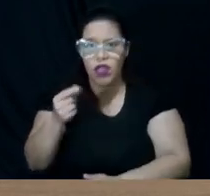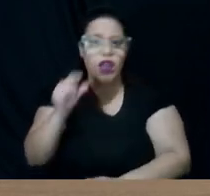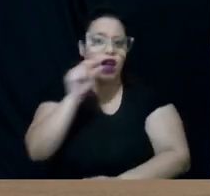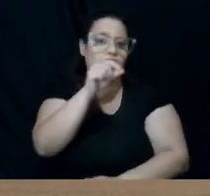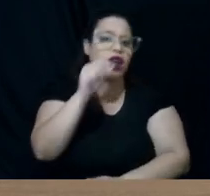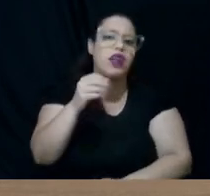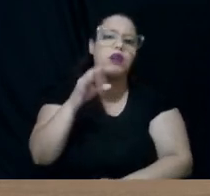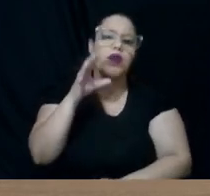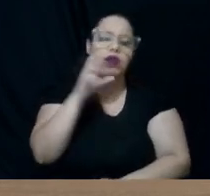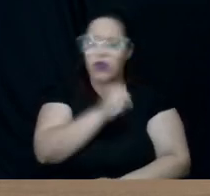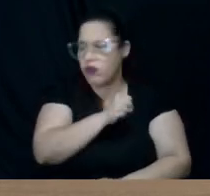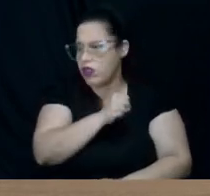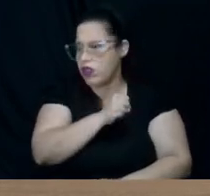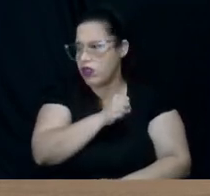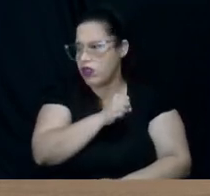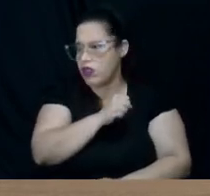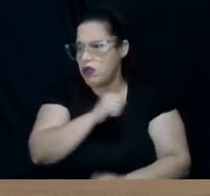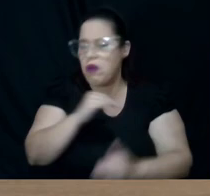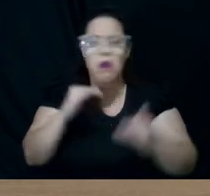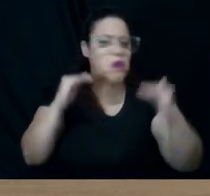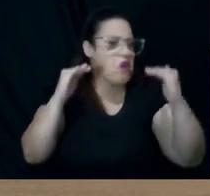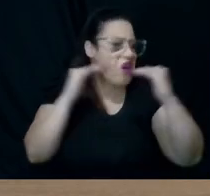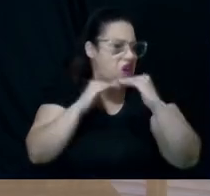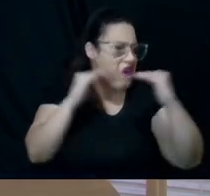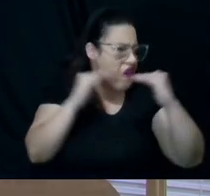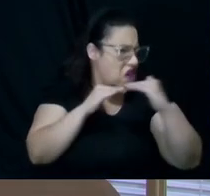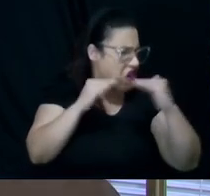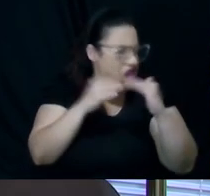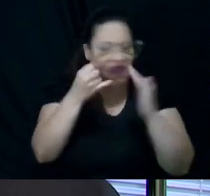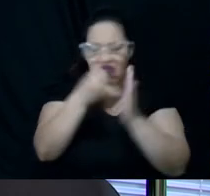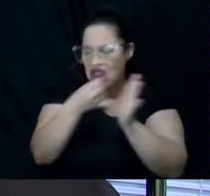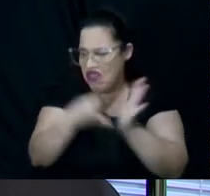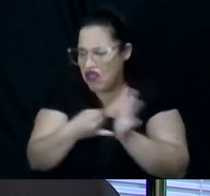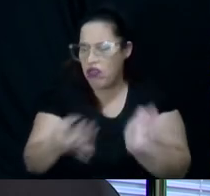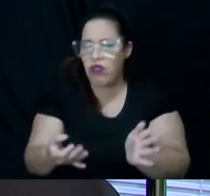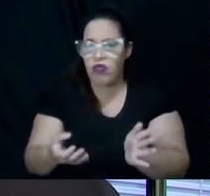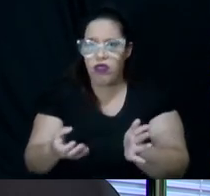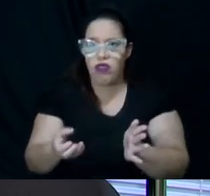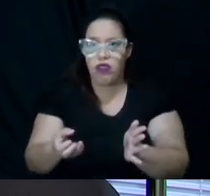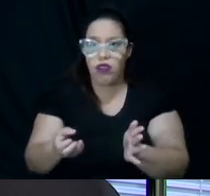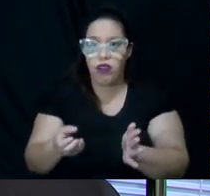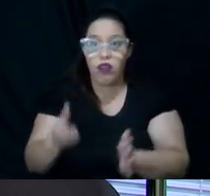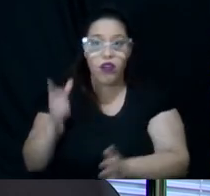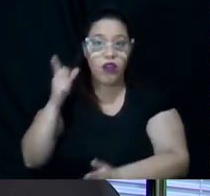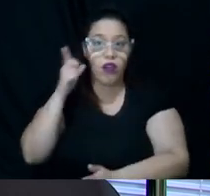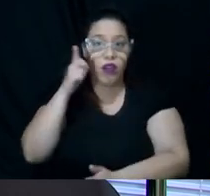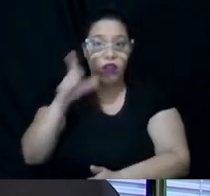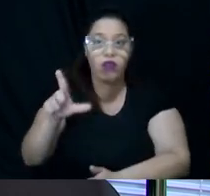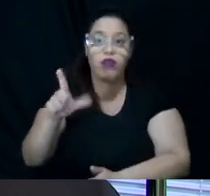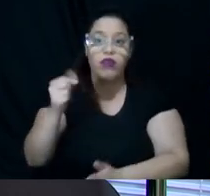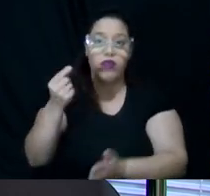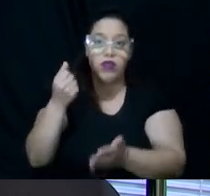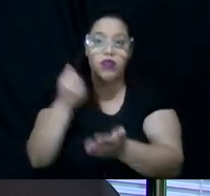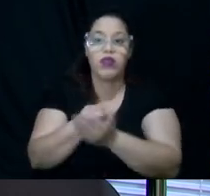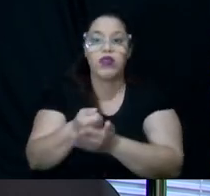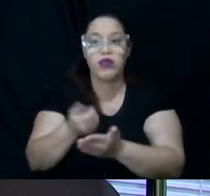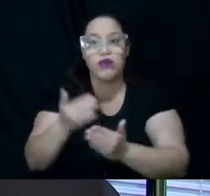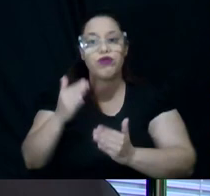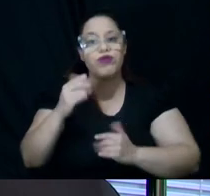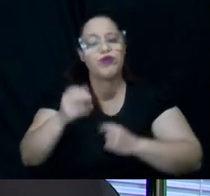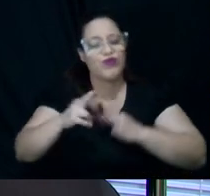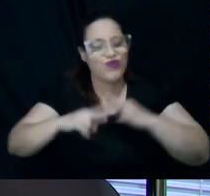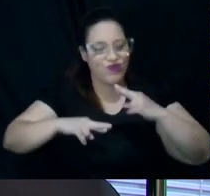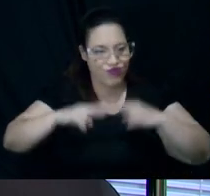tenha menos interação possível com a instituição, para que ela consiga esse dinheiro rápido. Só que existe uma relação de